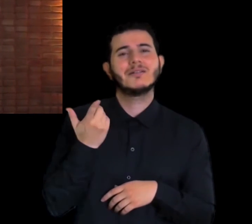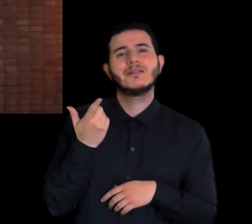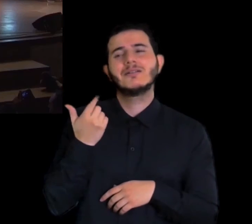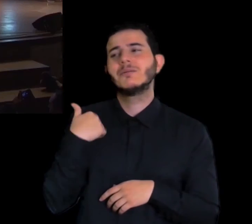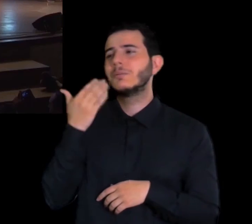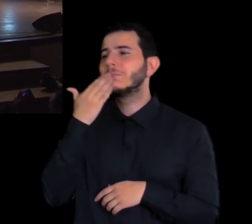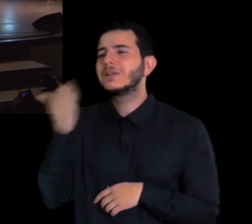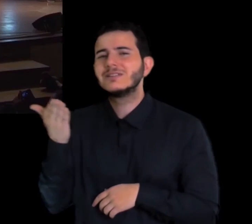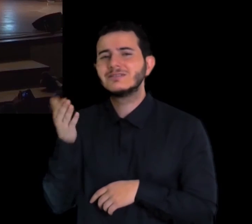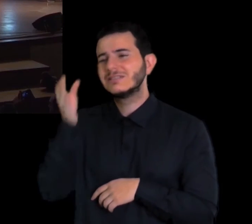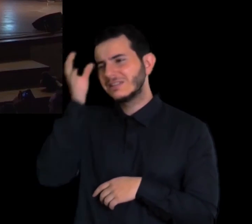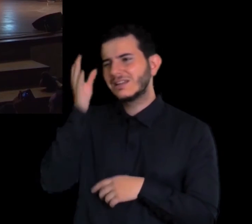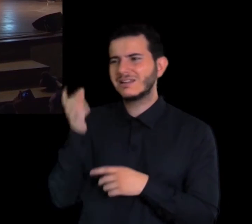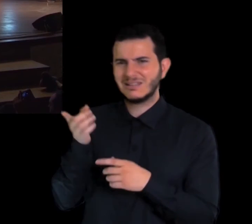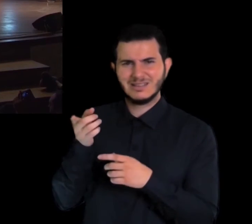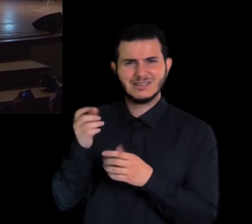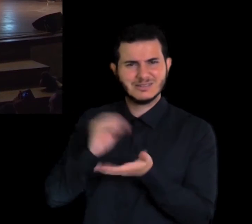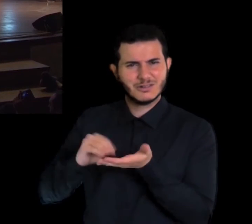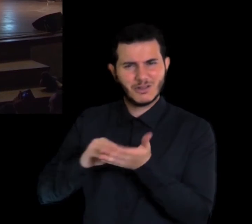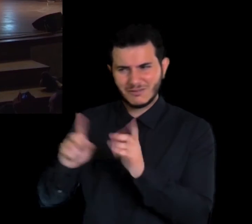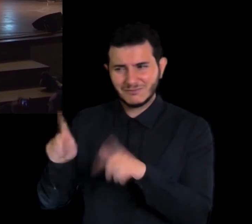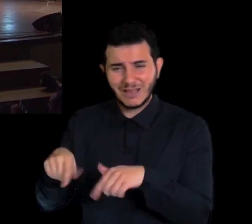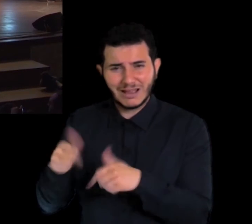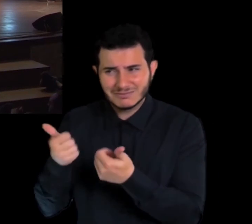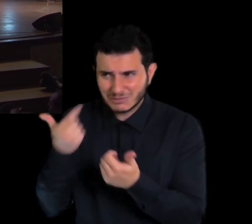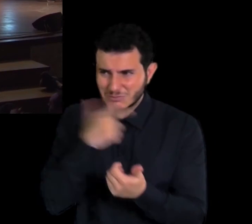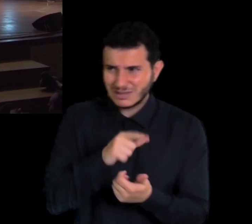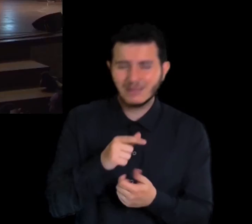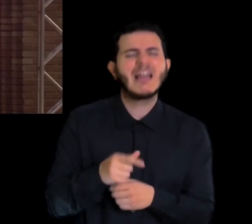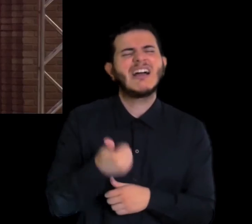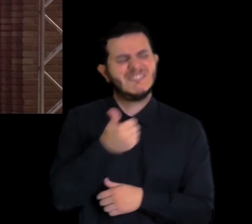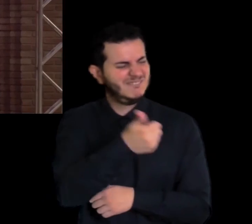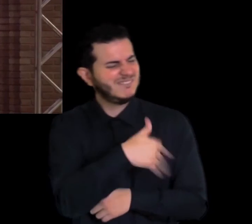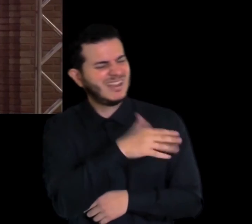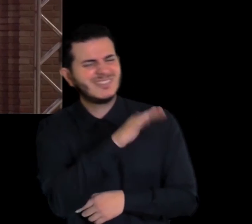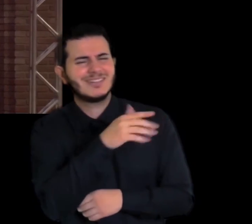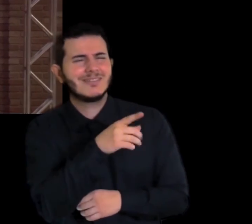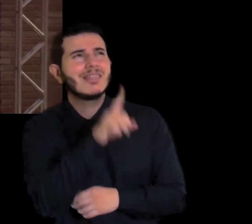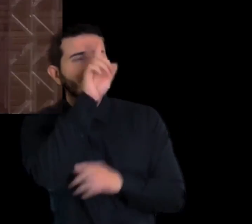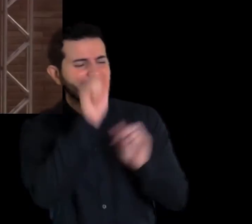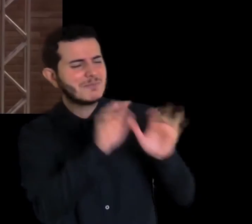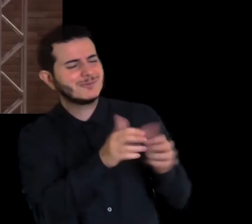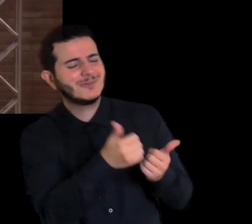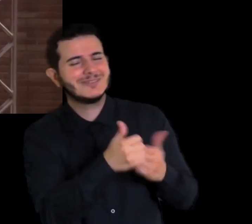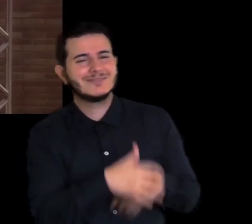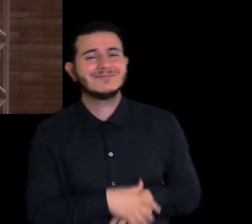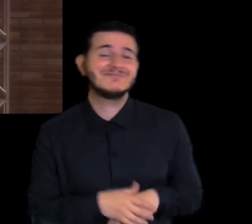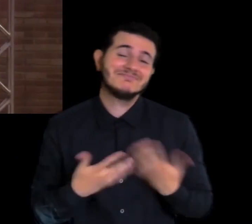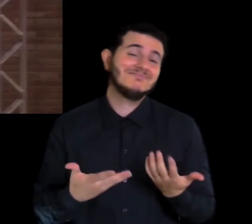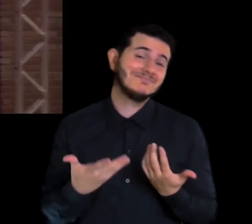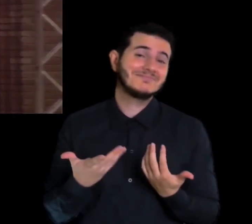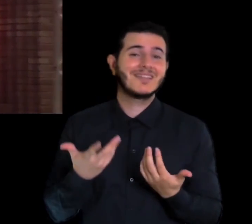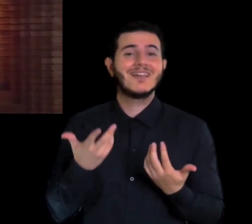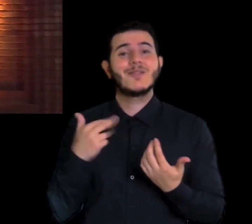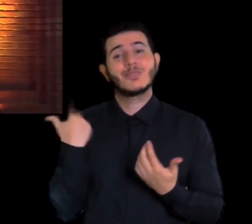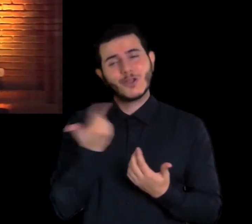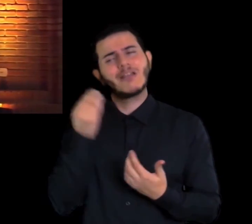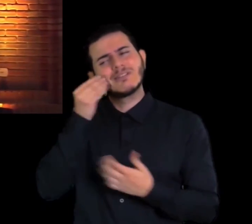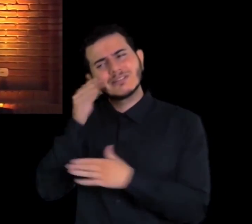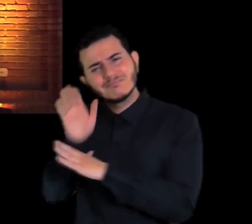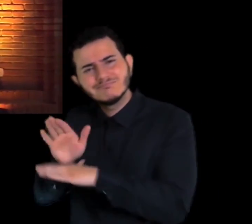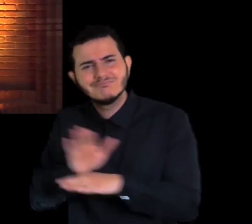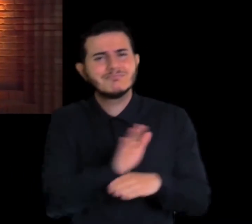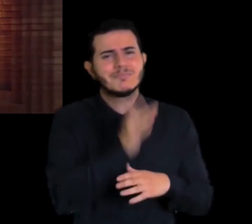esse é o escritório, vai crescer. Ah, vai, Deus abençoe. Né? A gente tentou fazer de tudo para ajudar as